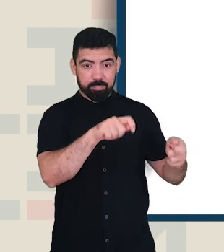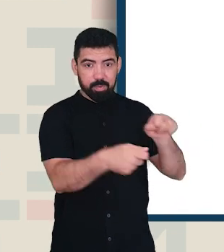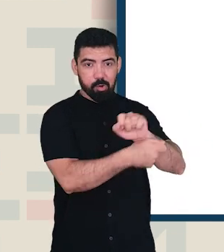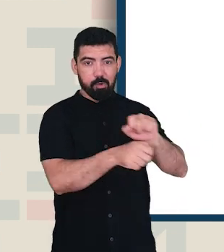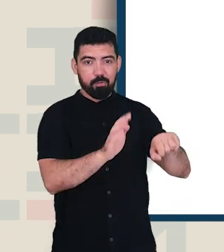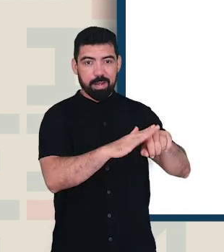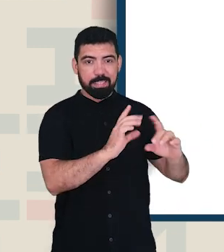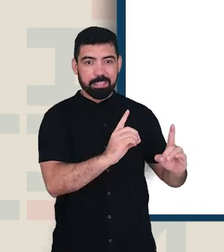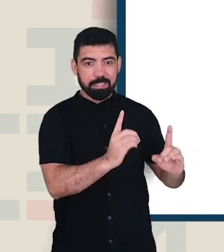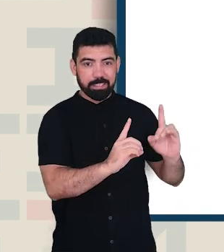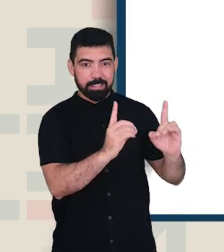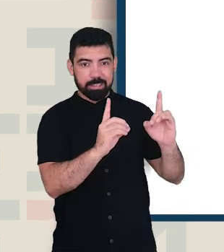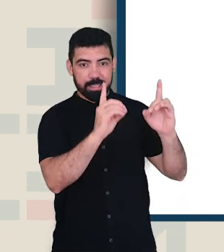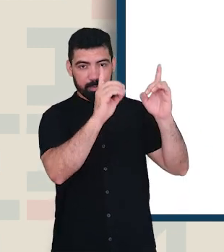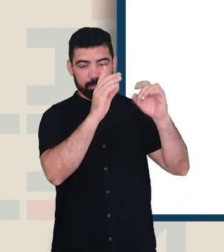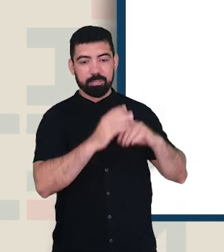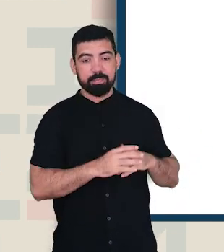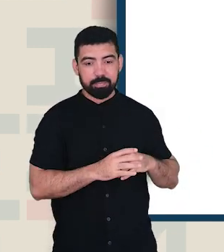em digital.